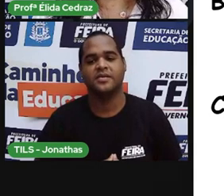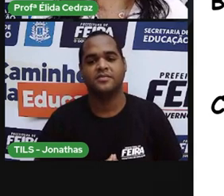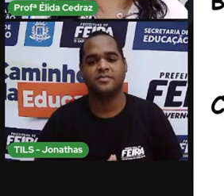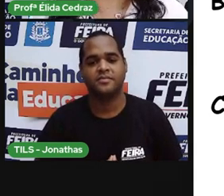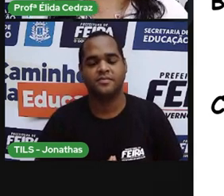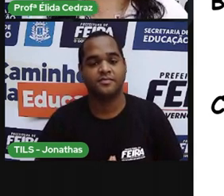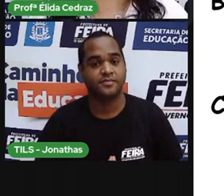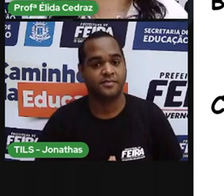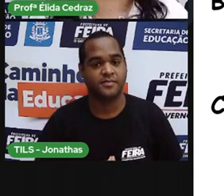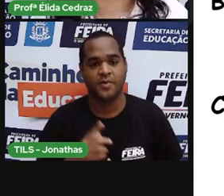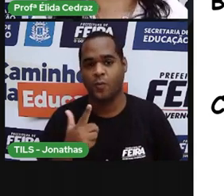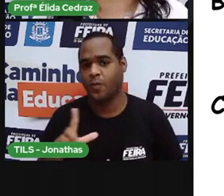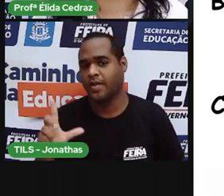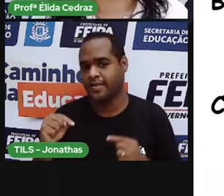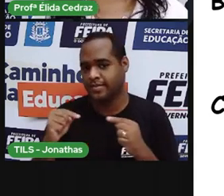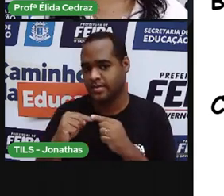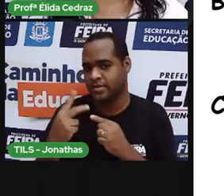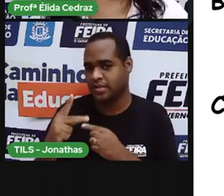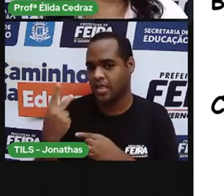Próxima frase.